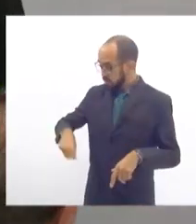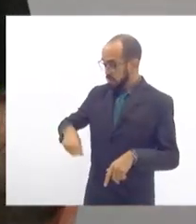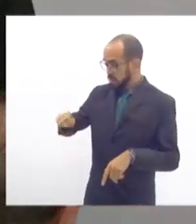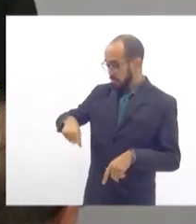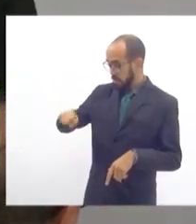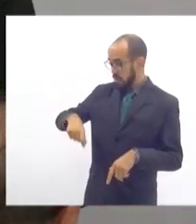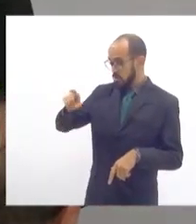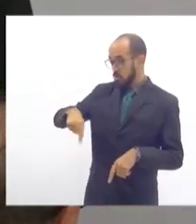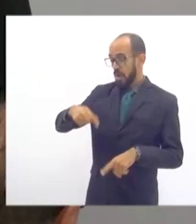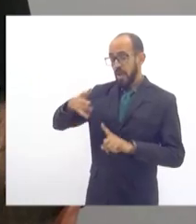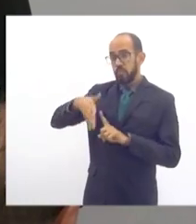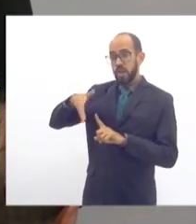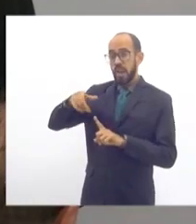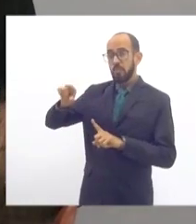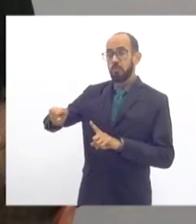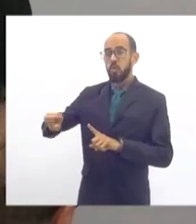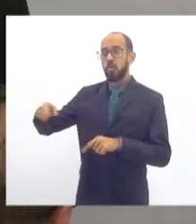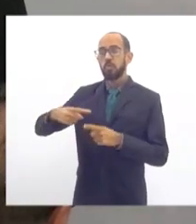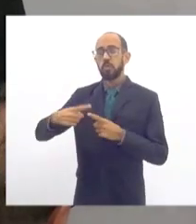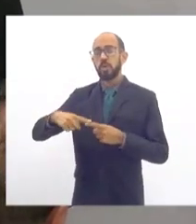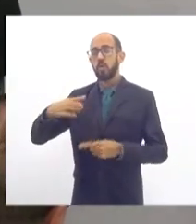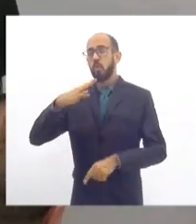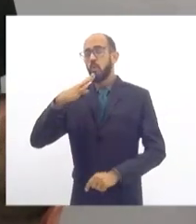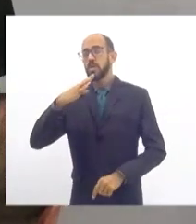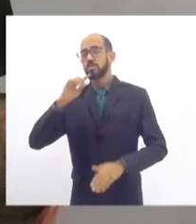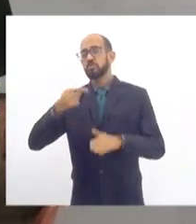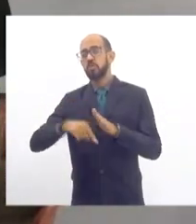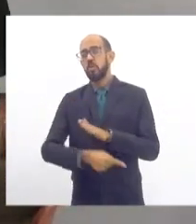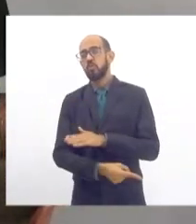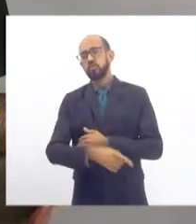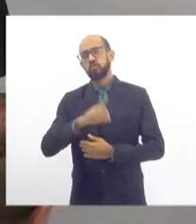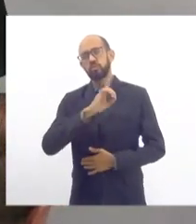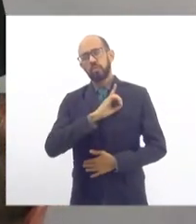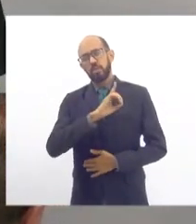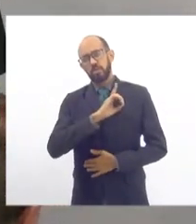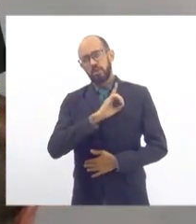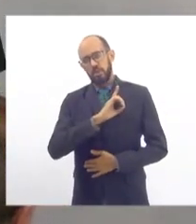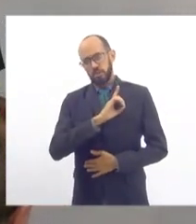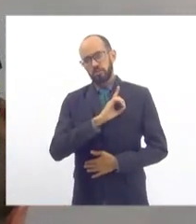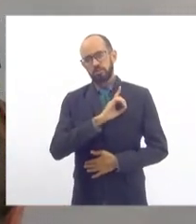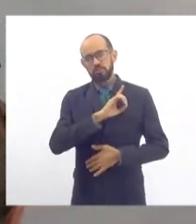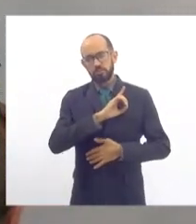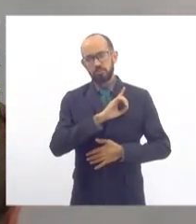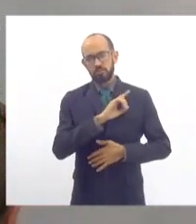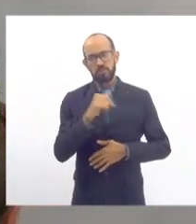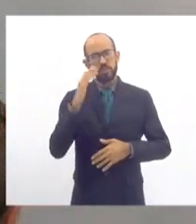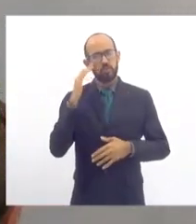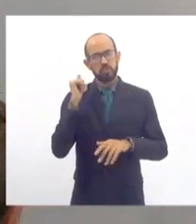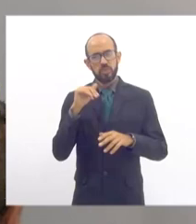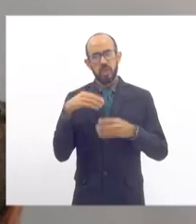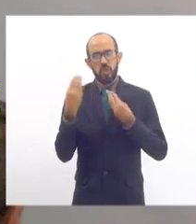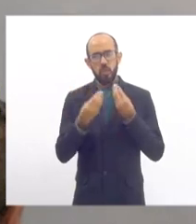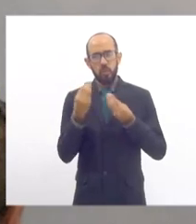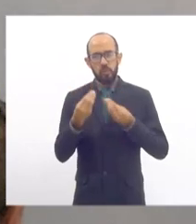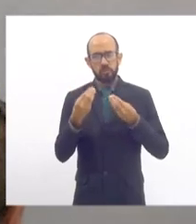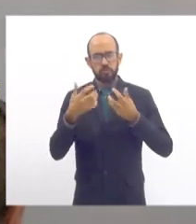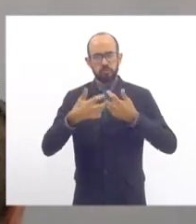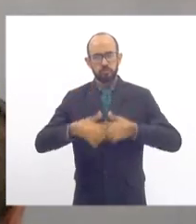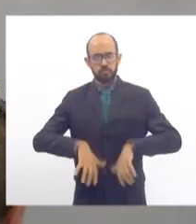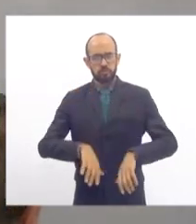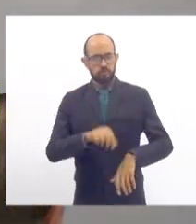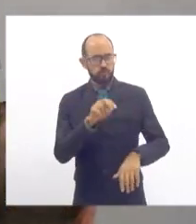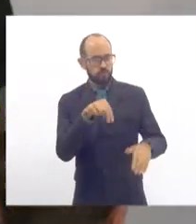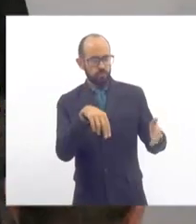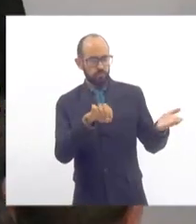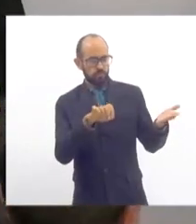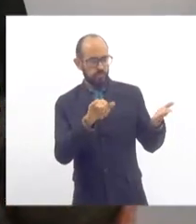Porque eu conheço muito de Detran. Tá? Eu conheço muito de Detran. Tá? E eu sei como é que funciona. A Neide sabe...